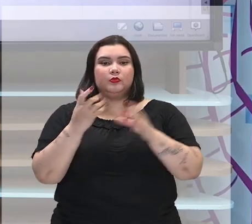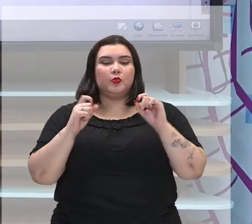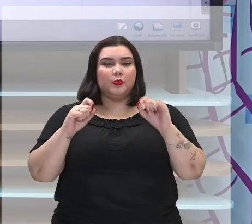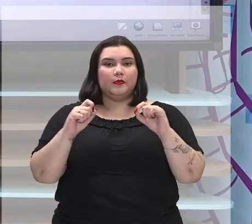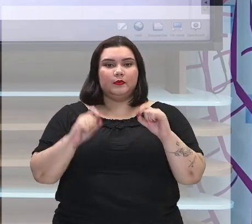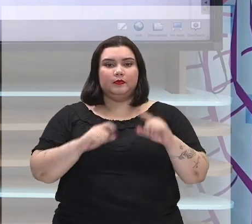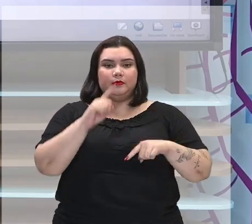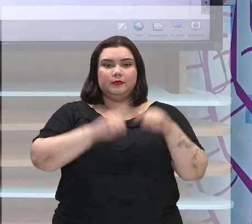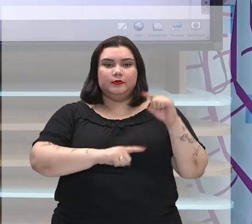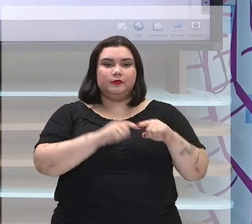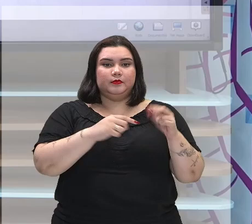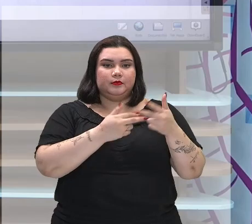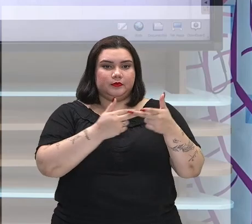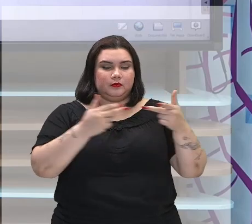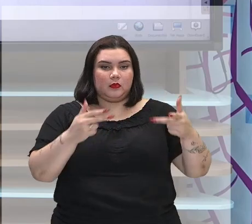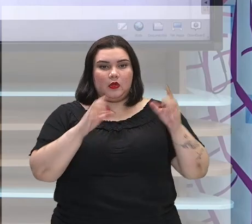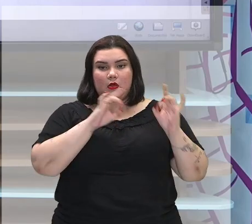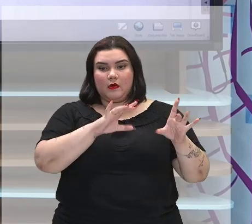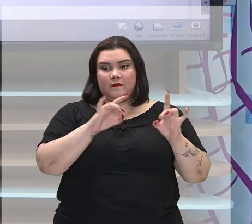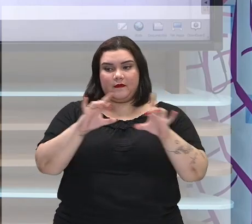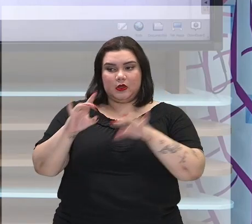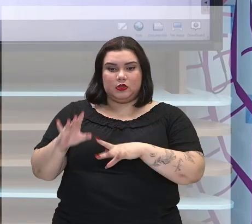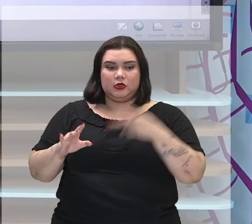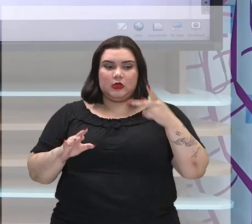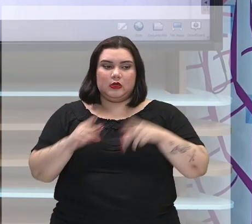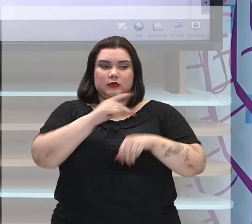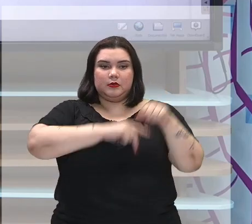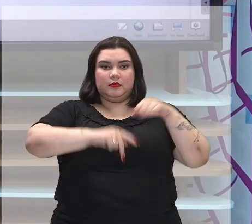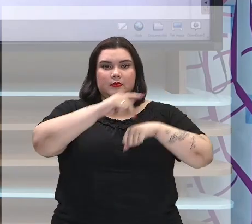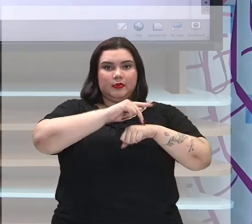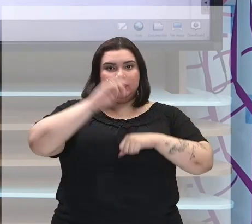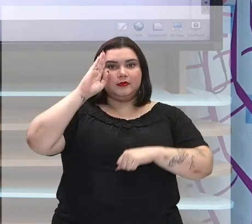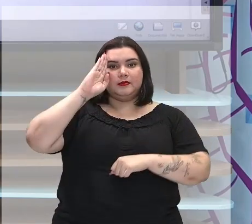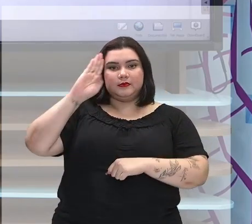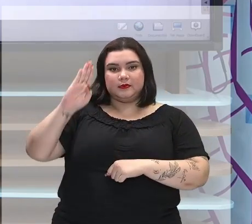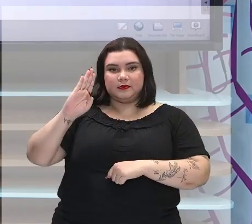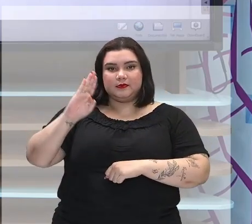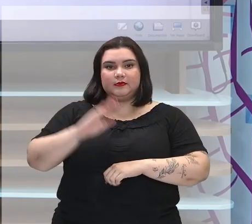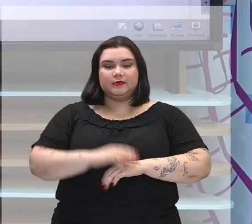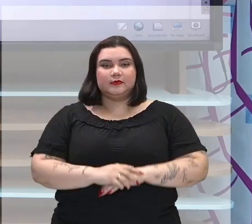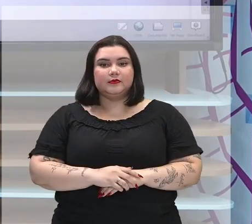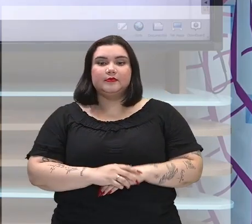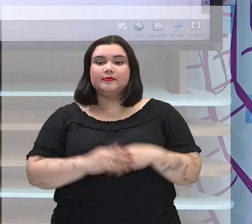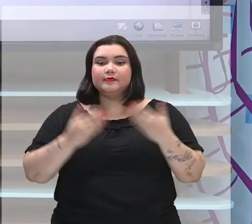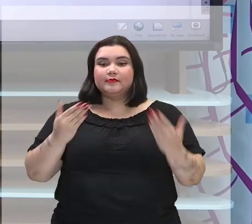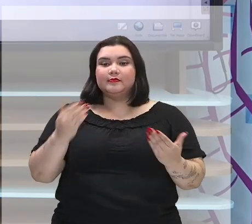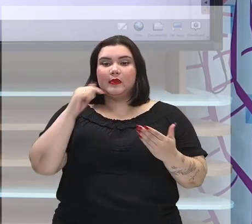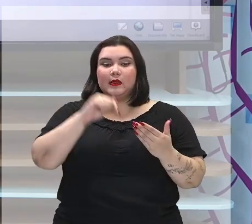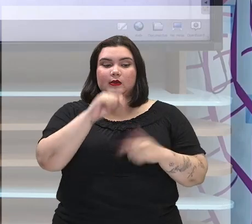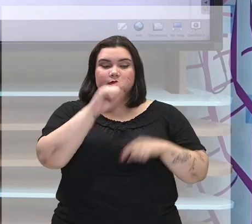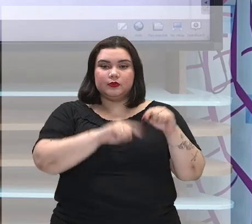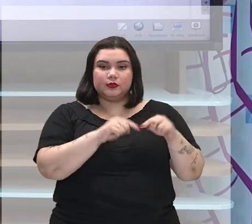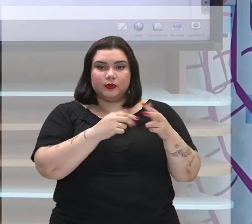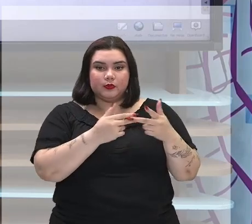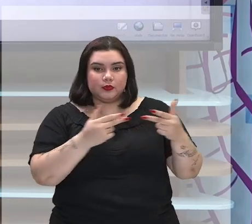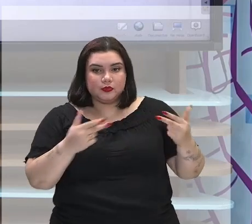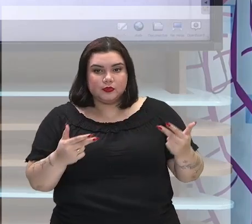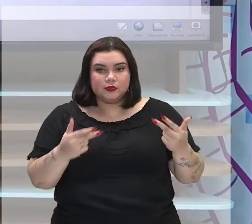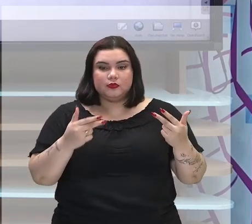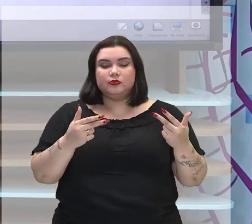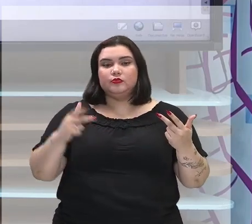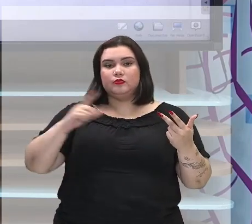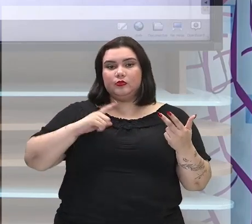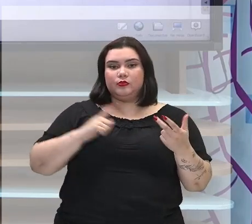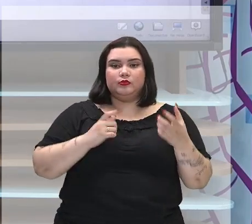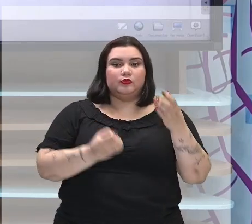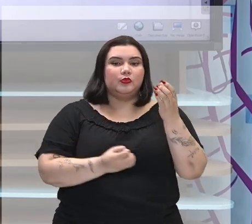Produtos que serão vendidos por essa metrópole, né? E esses produtos serão